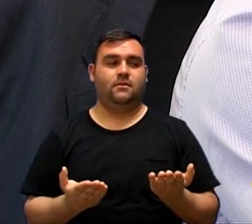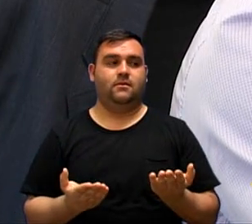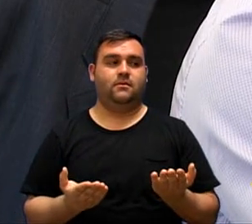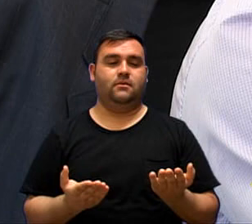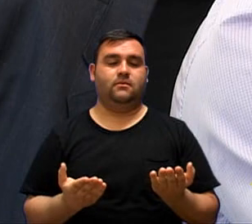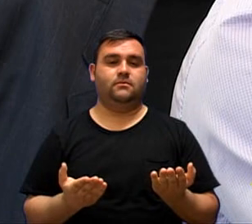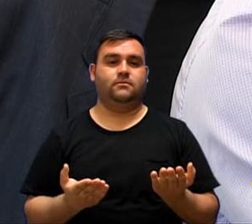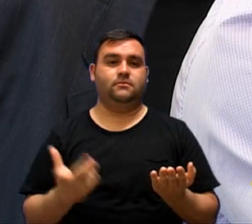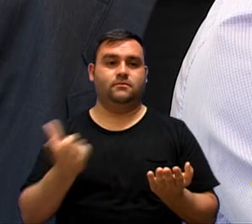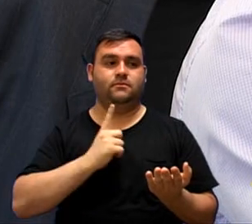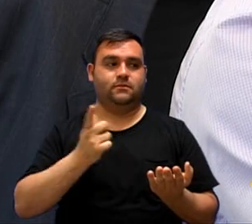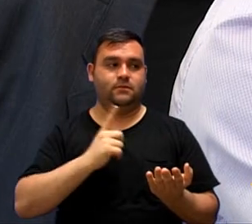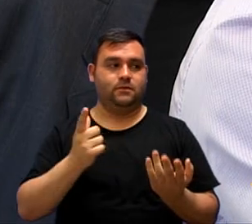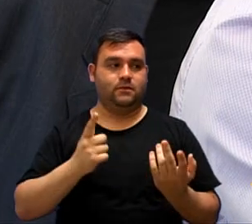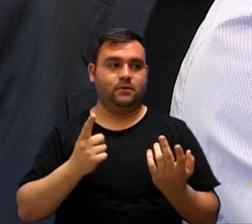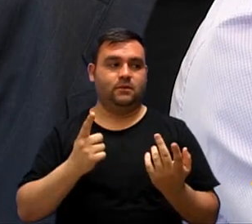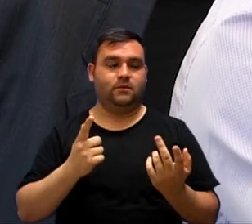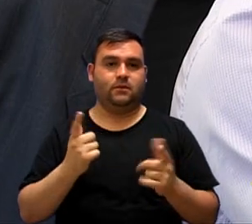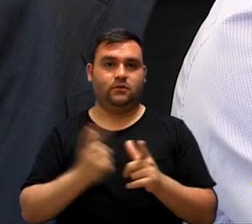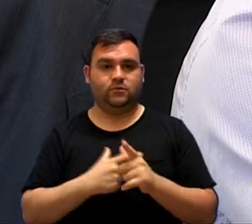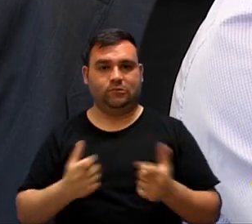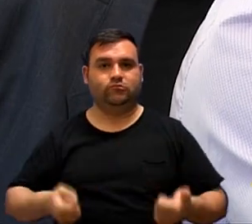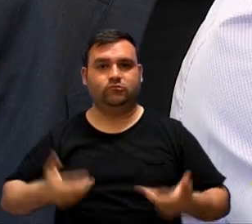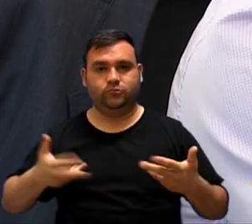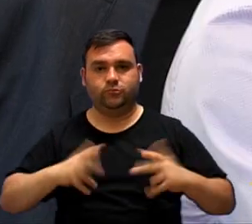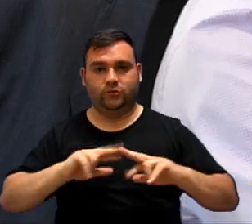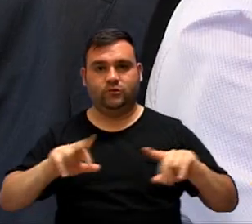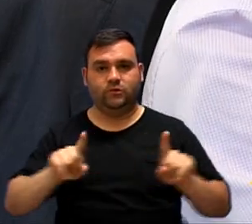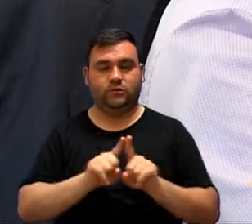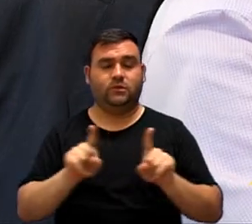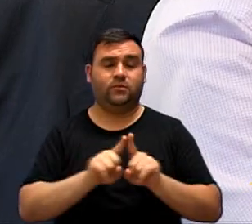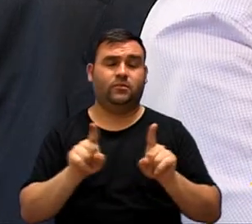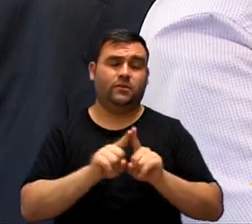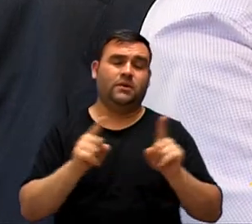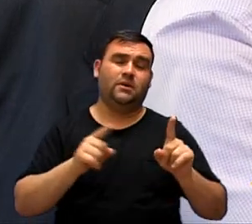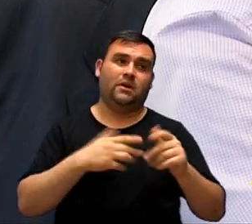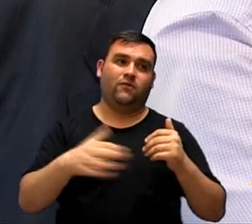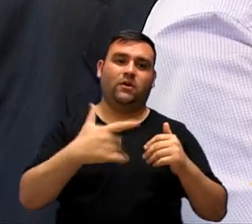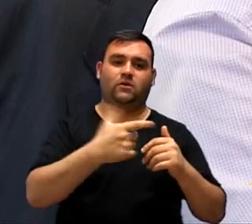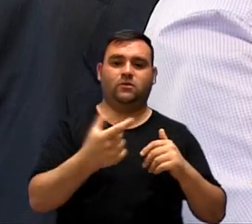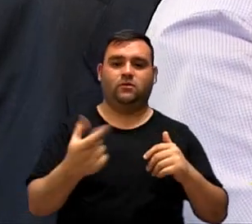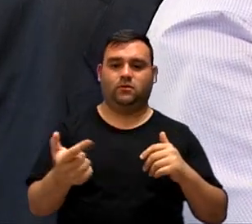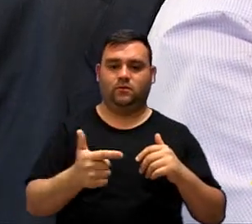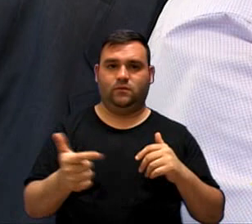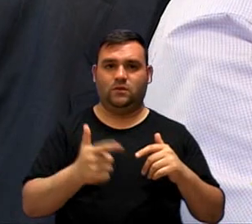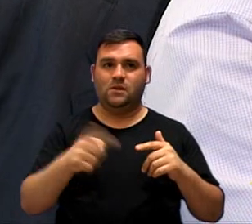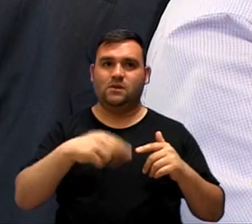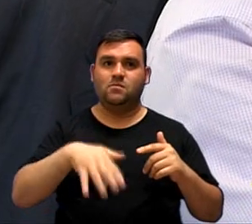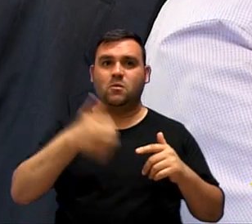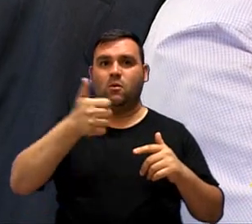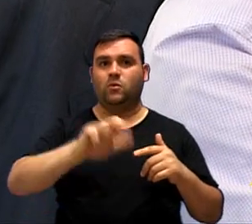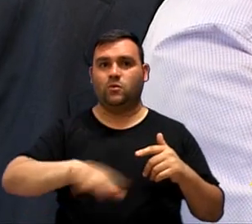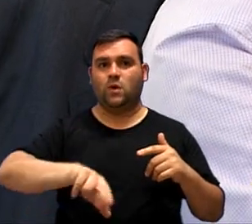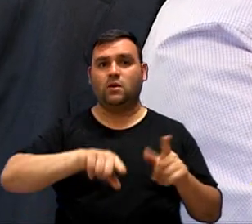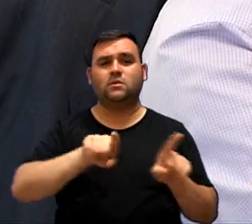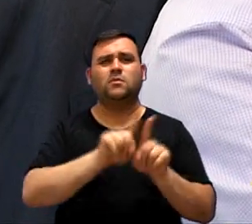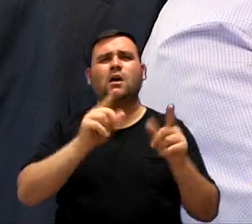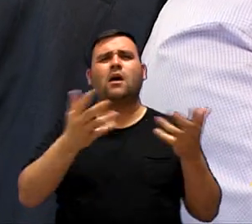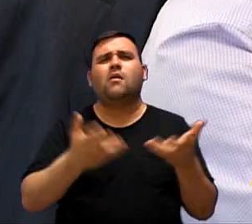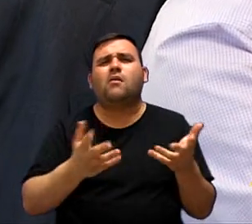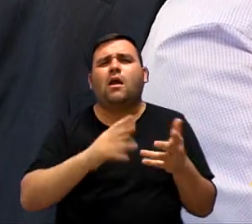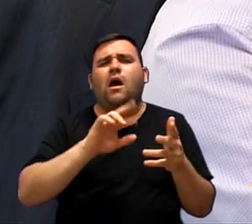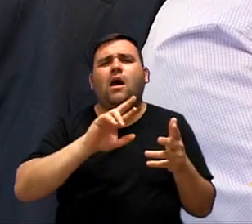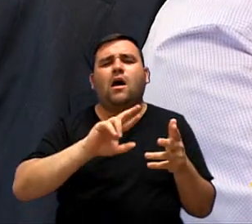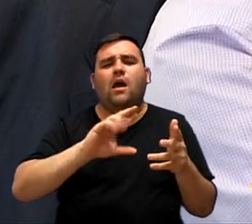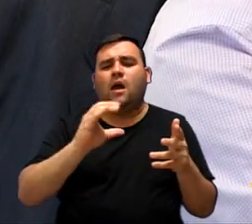a receita em queda, despesa em alta e as projeções econômicas para 2020 não são as melhores, ela não entrou